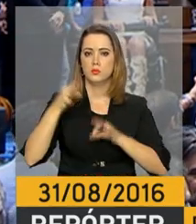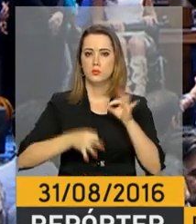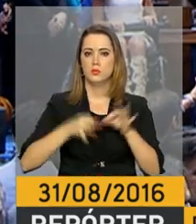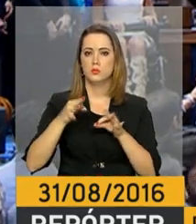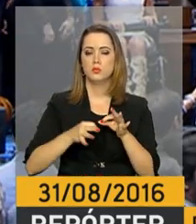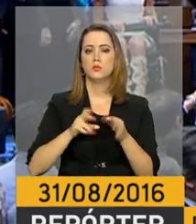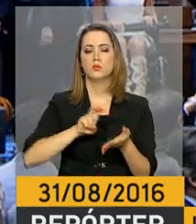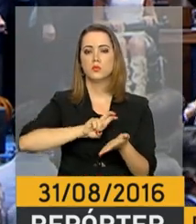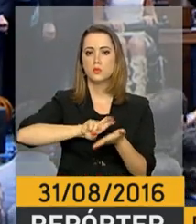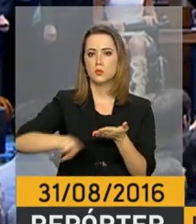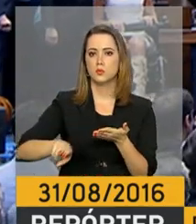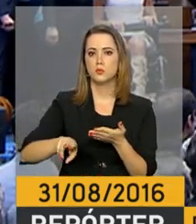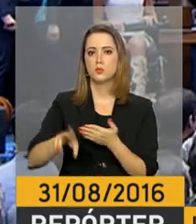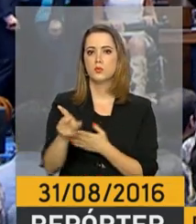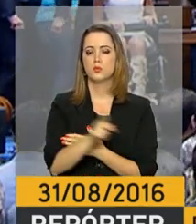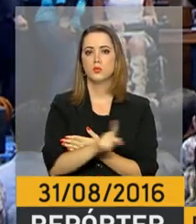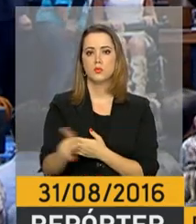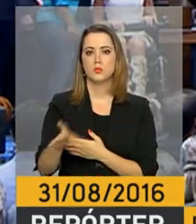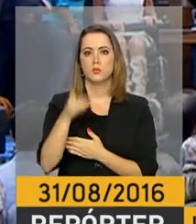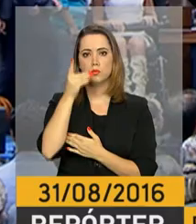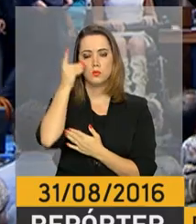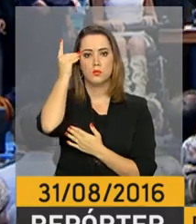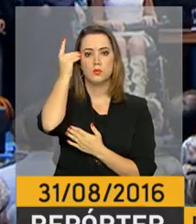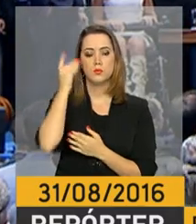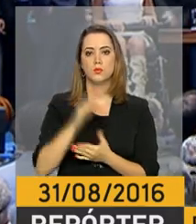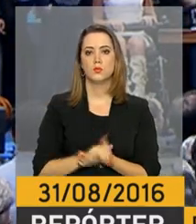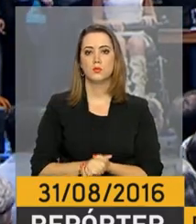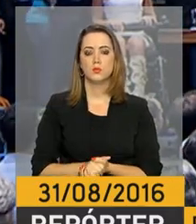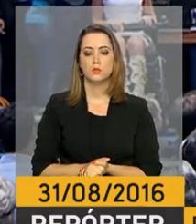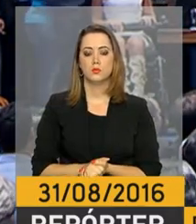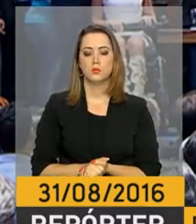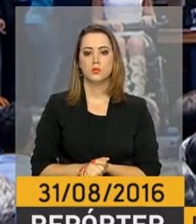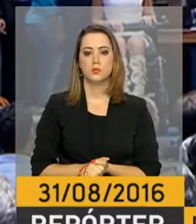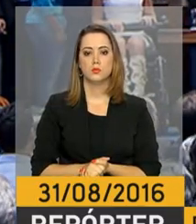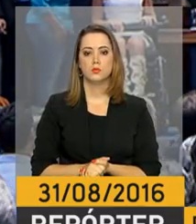do impeachment da presidente Dilma Rousseff.